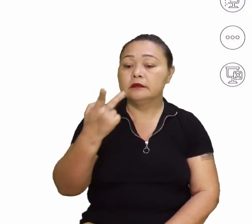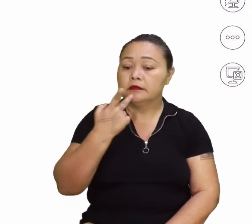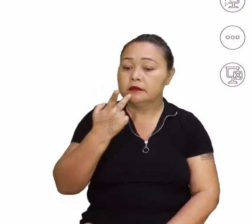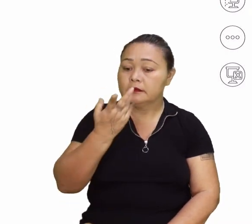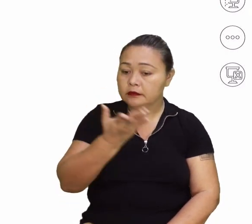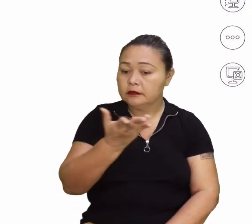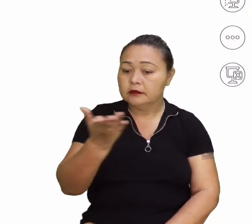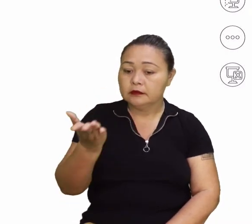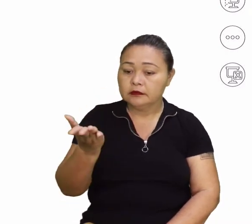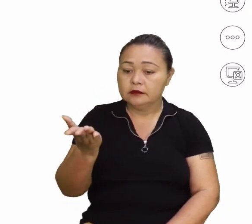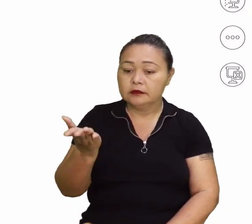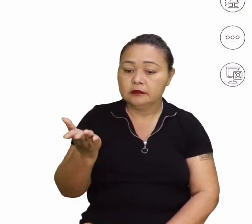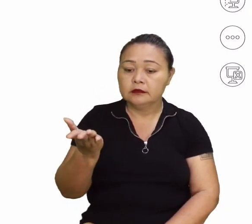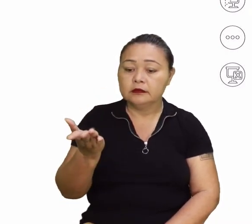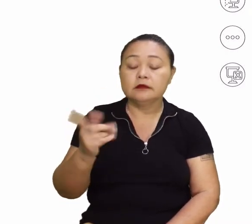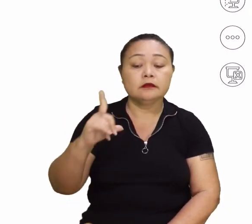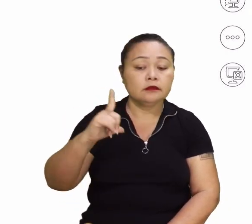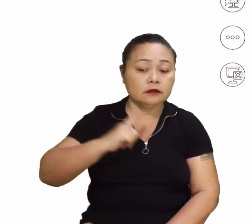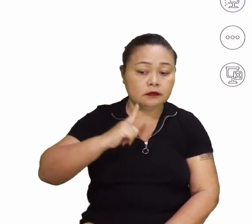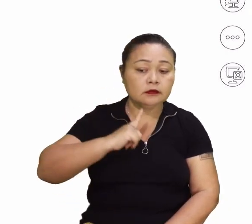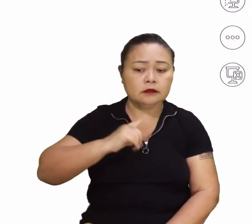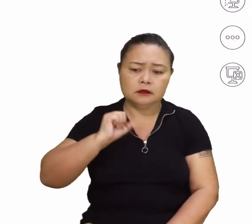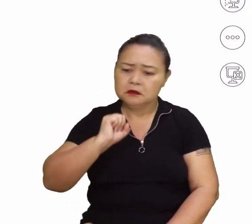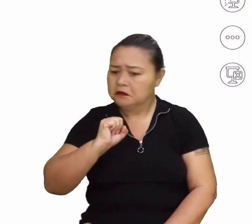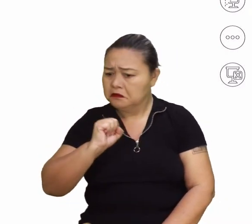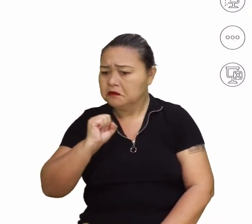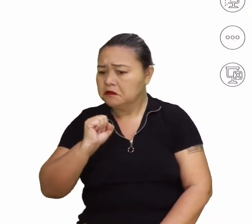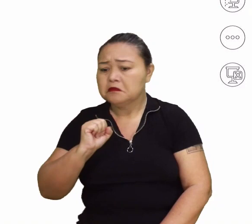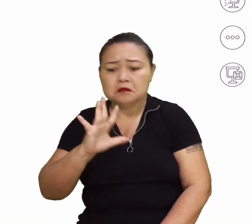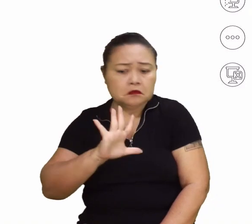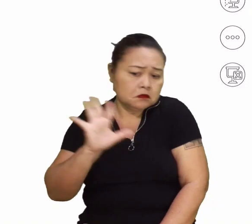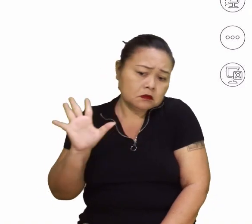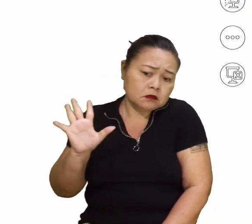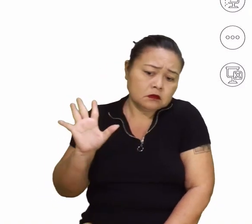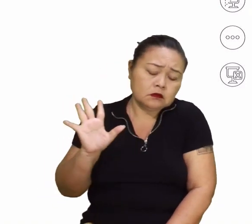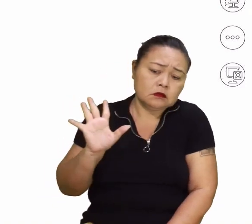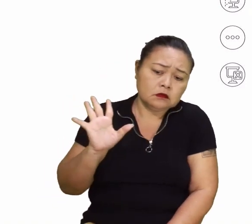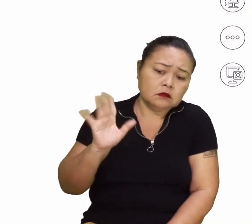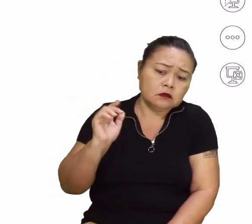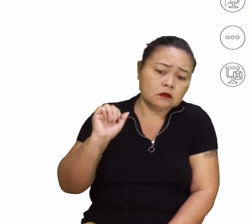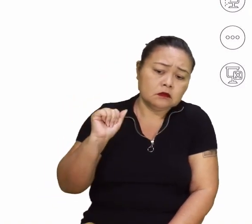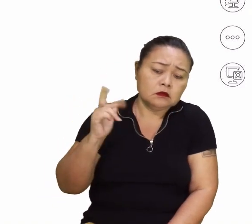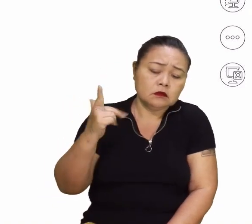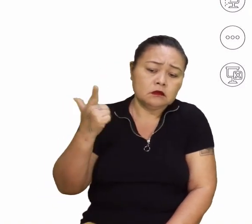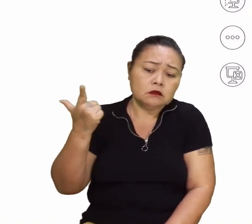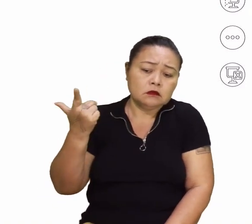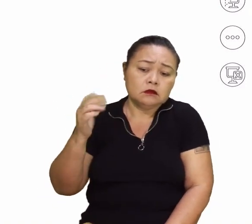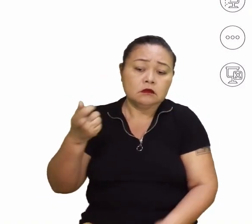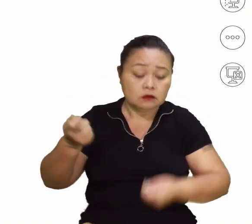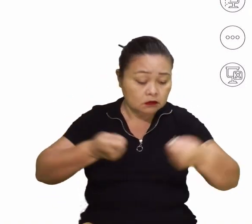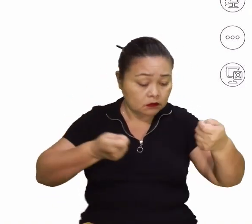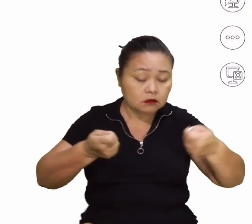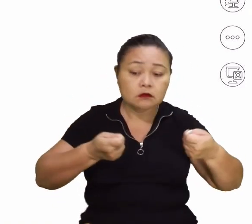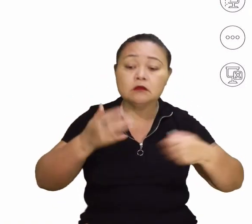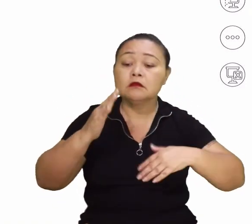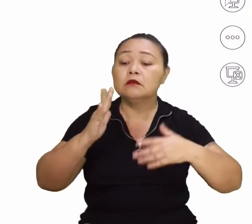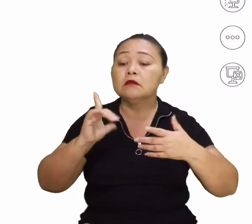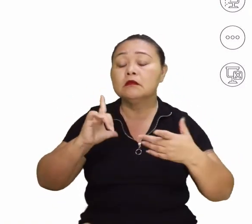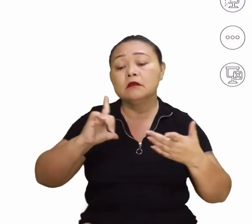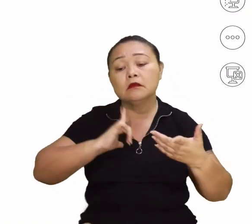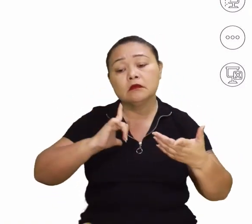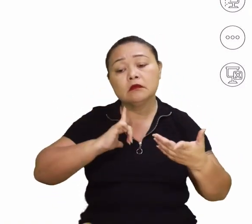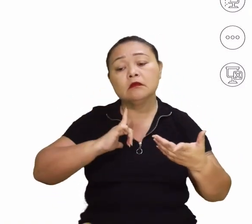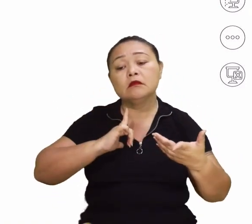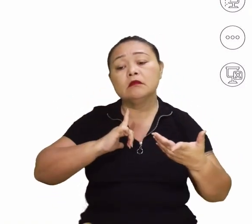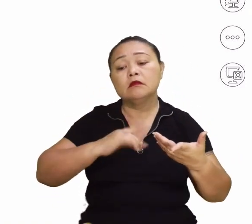para vocês. Tem que haver, pode sim, pode ter a possibilidade de haver a garimpagem, mas ela tem que